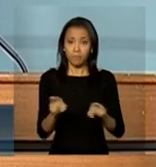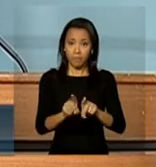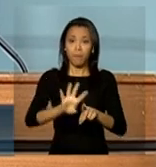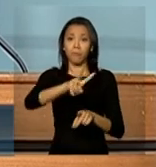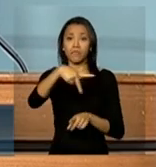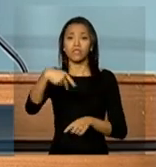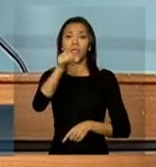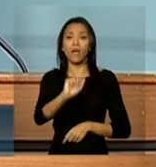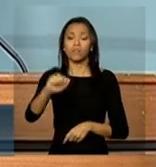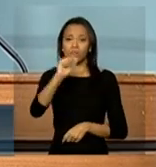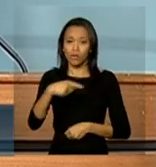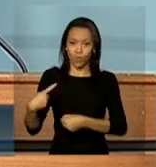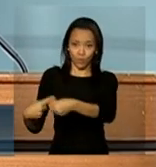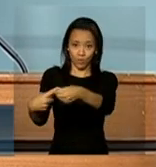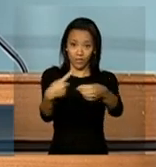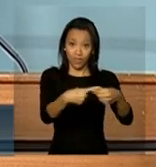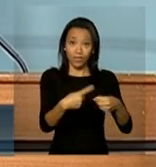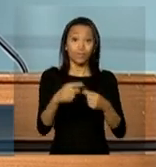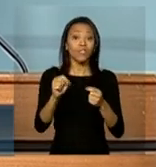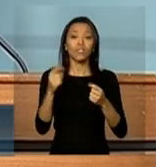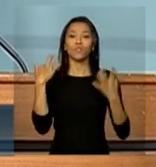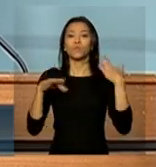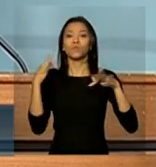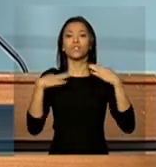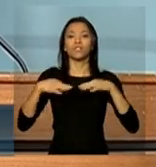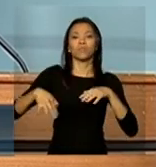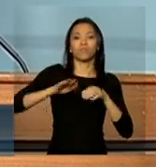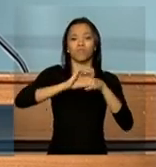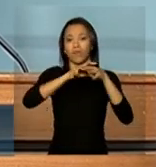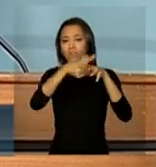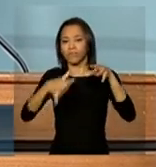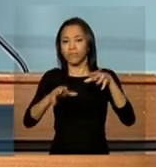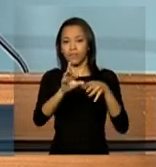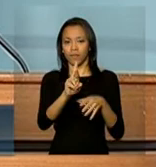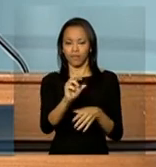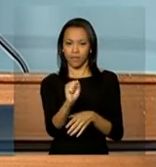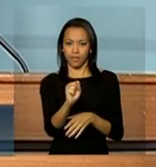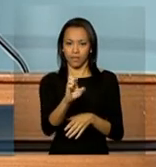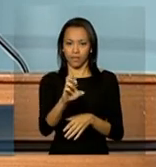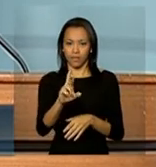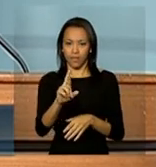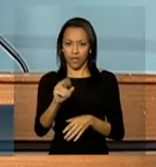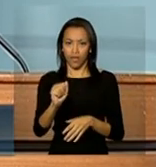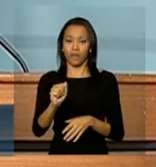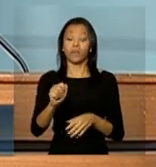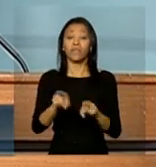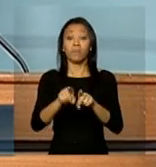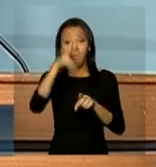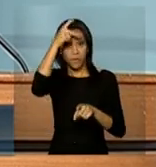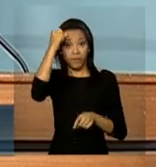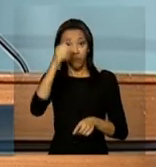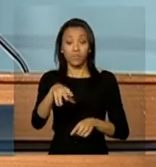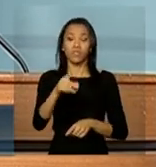Presidente da Associação dos Municípios de Turismo da Serra e prefeito de Gramado, Nestor Tissot.